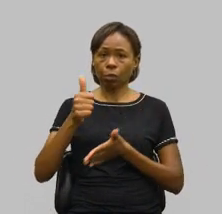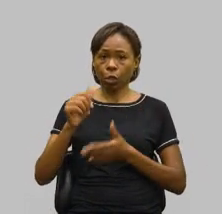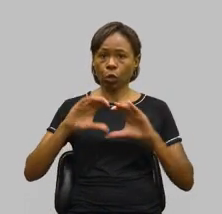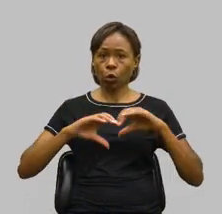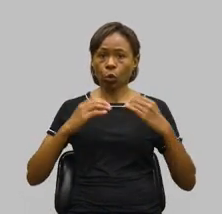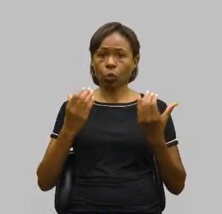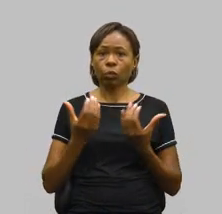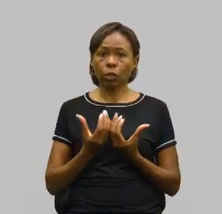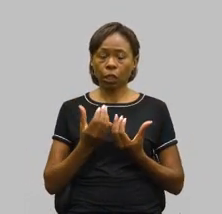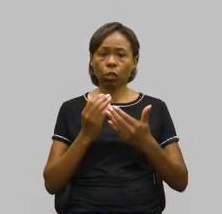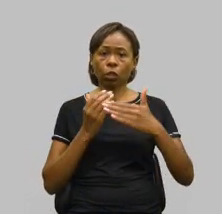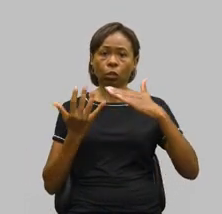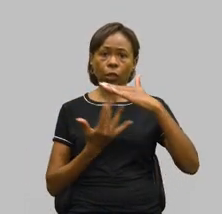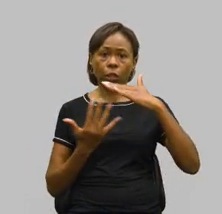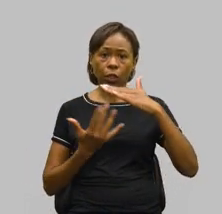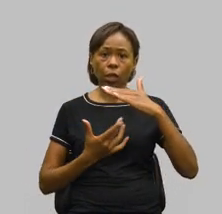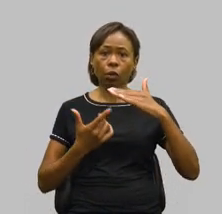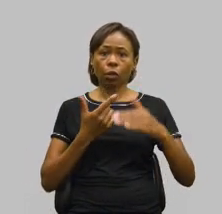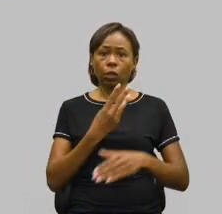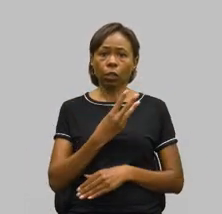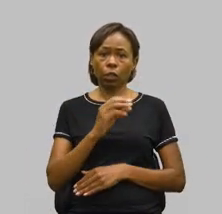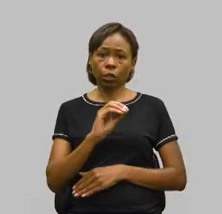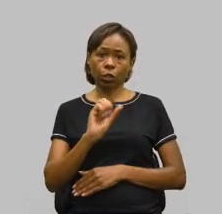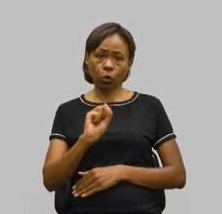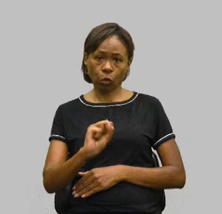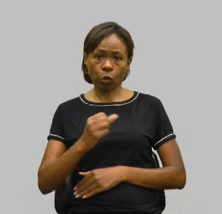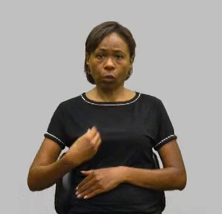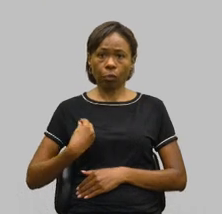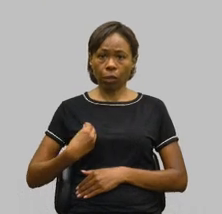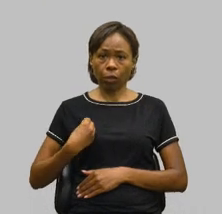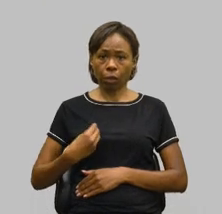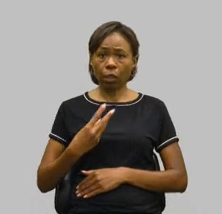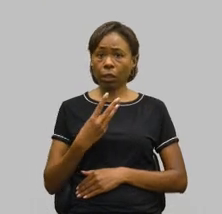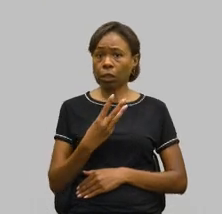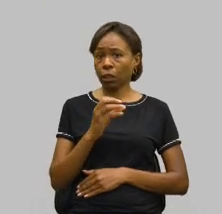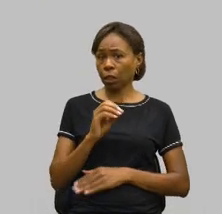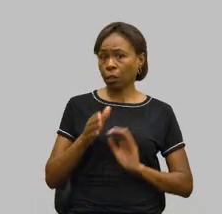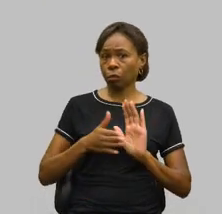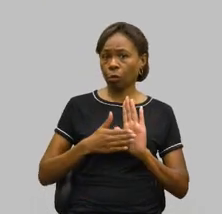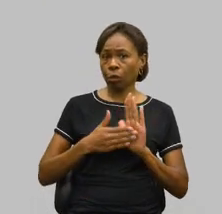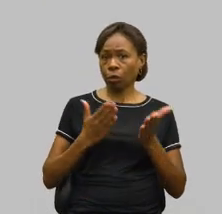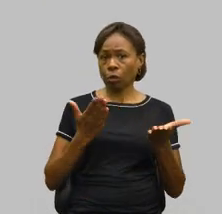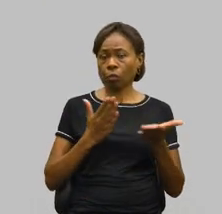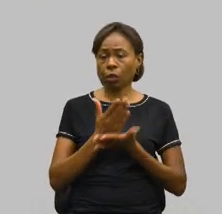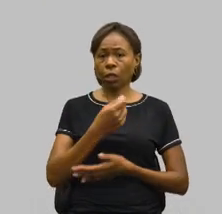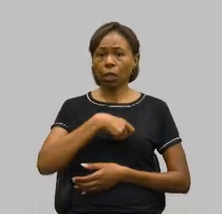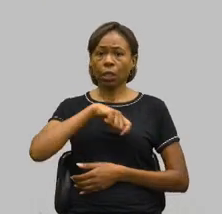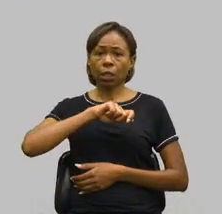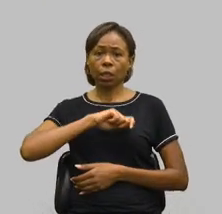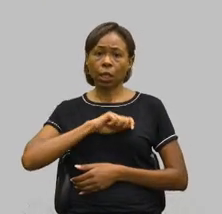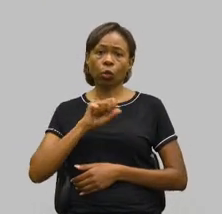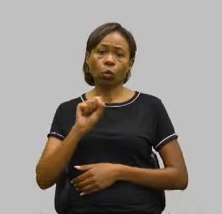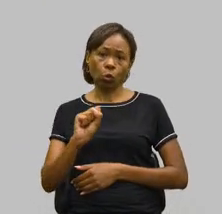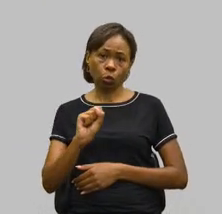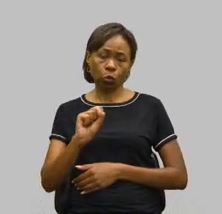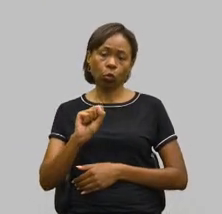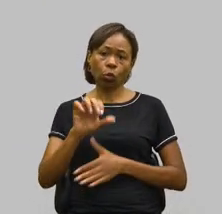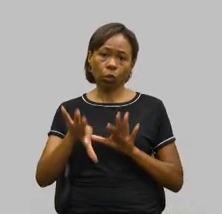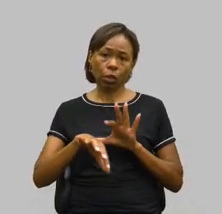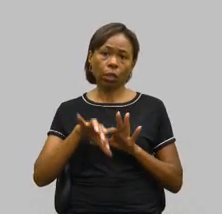com 308 participantes 30 propostas de Minas Gerais aprovadas e oito Delegados eleitos para representar o estado na segunda